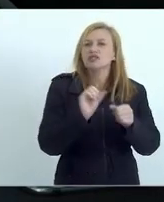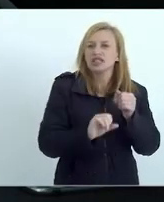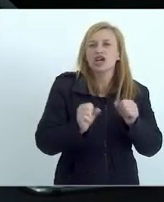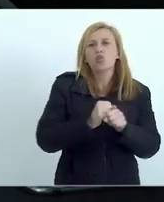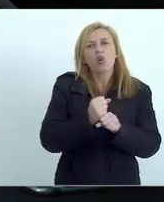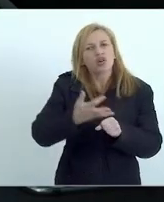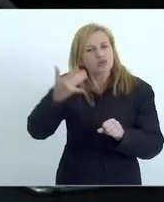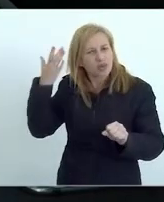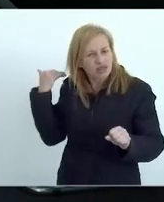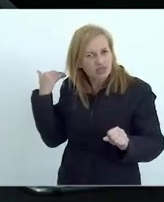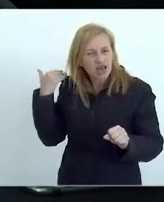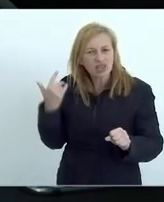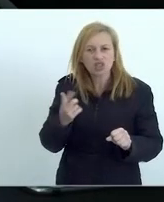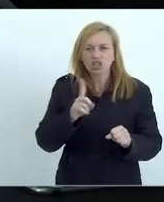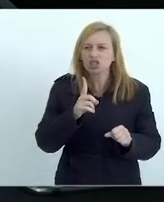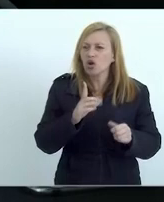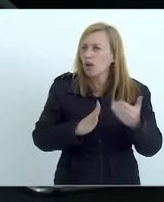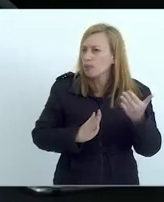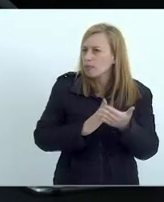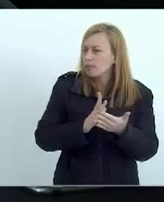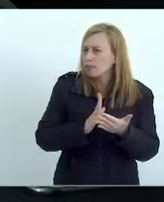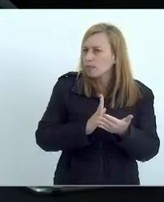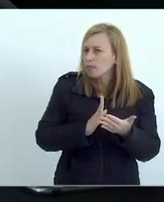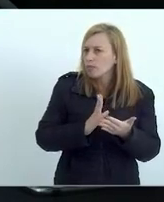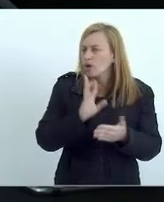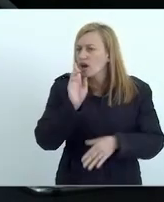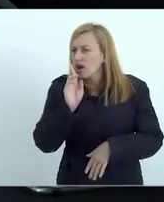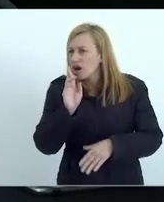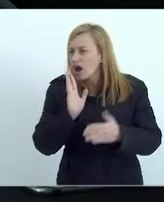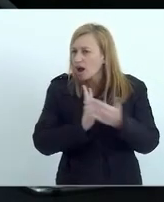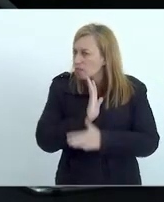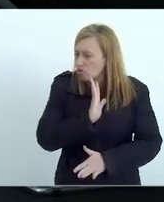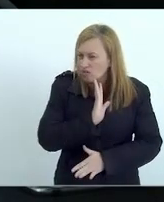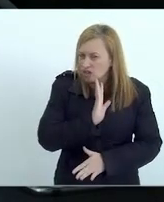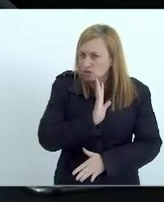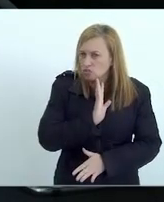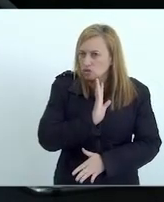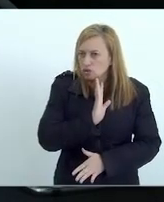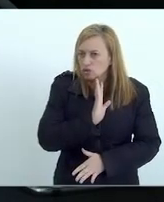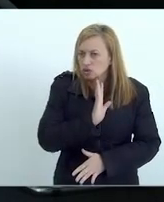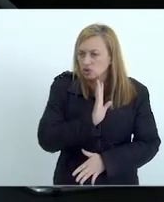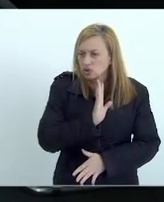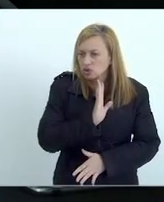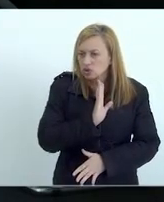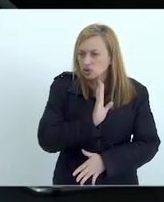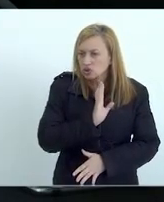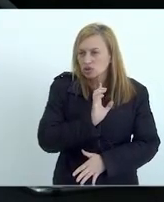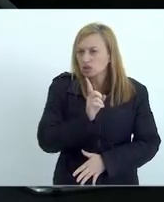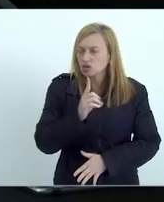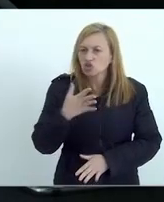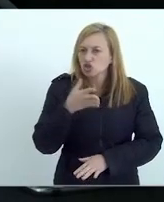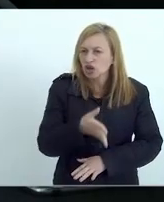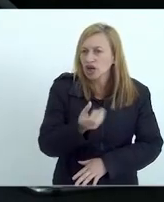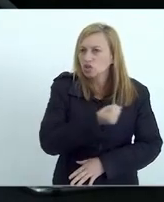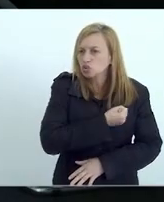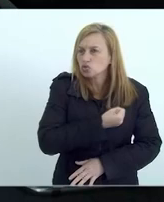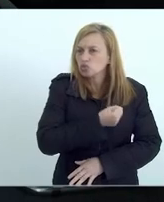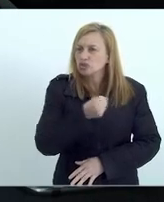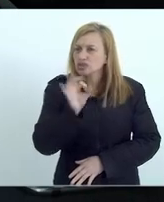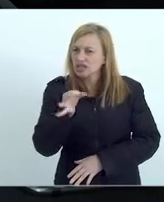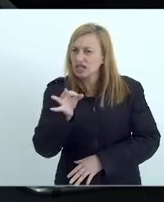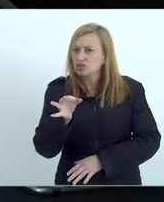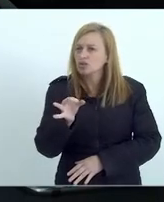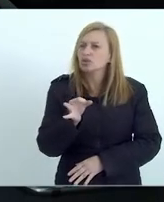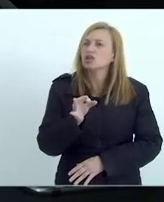fizeram o ano passado e não foram é classificados os aprovados ou não mas não estiveram no número de